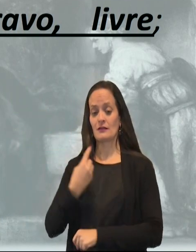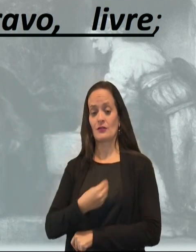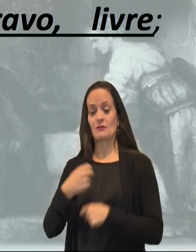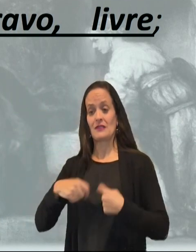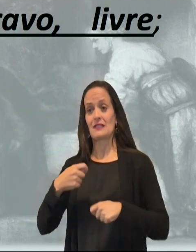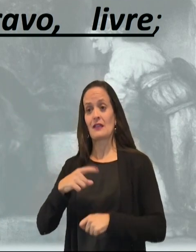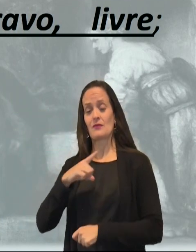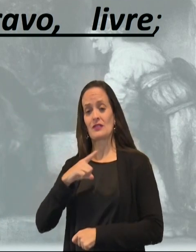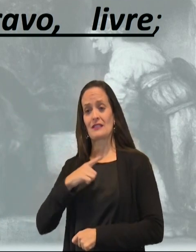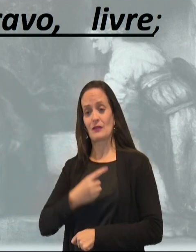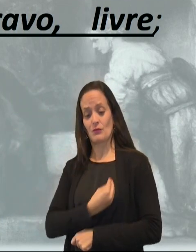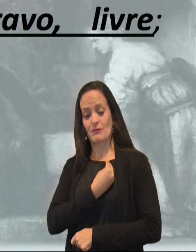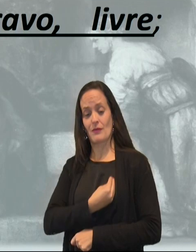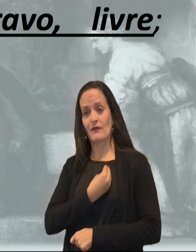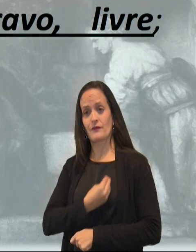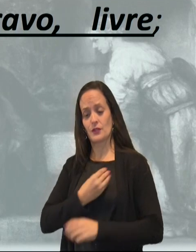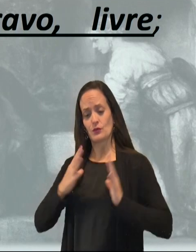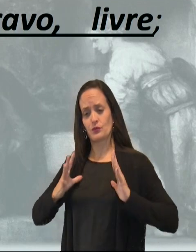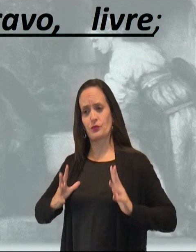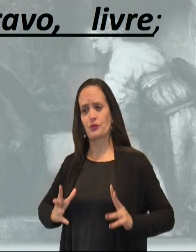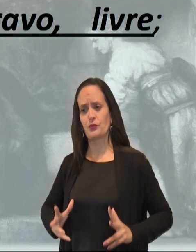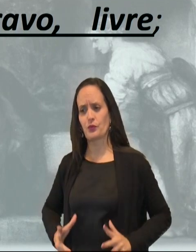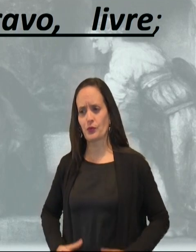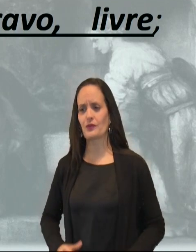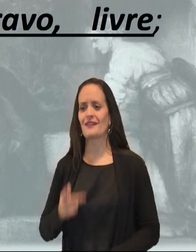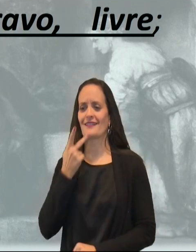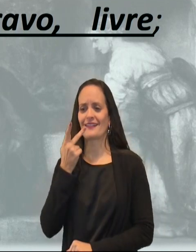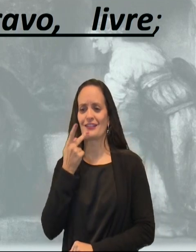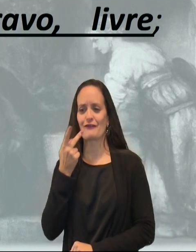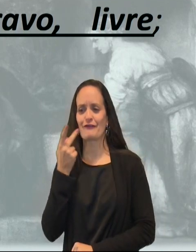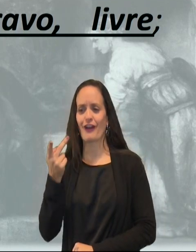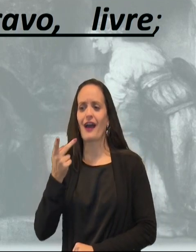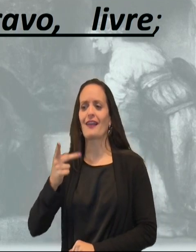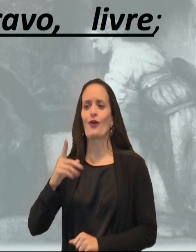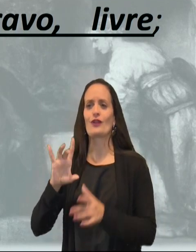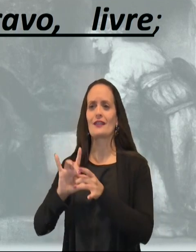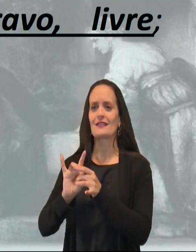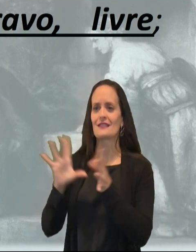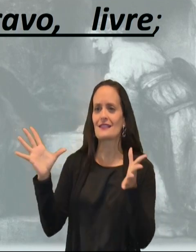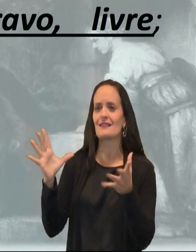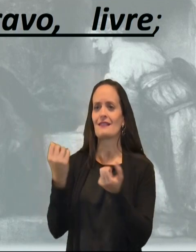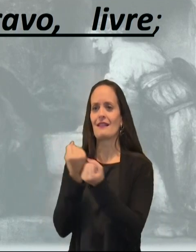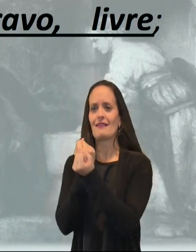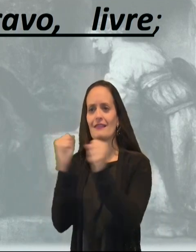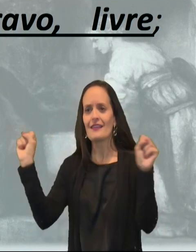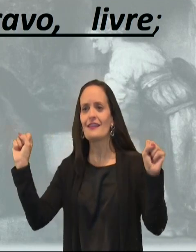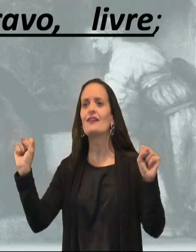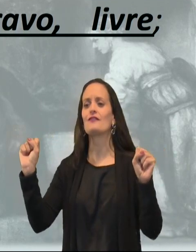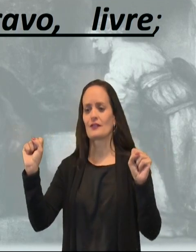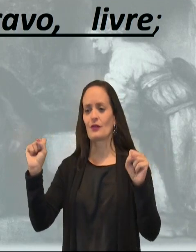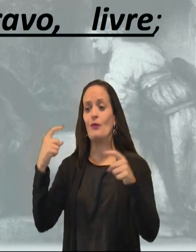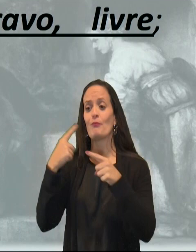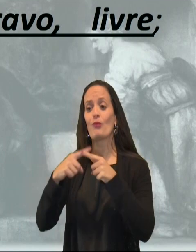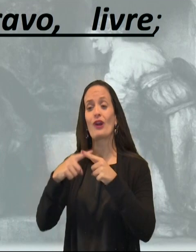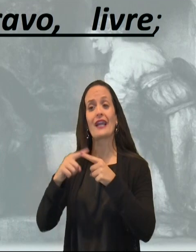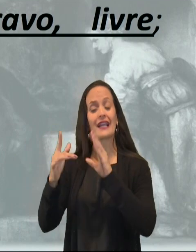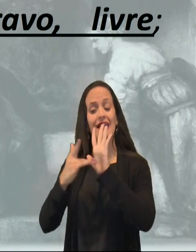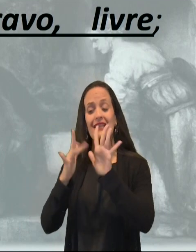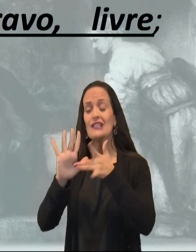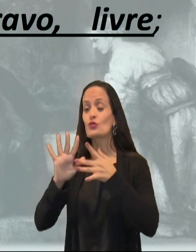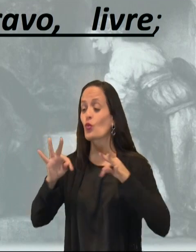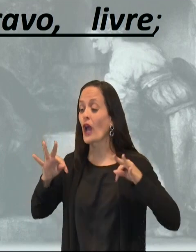nem incircuncisão, bárbaro ou cita, escravo, livre, porque, porém, Cristo é tudo